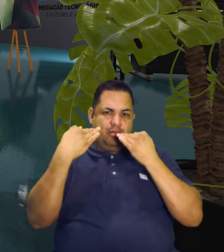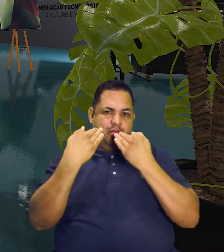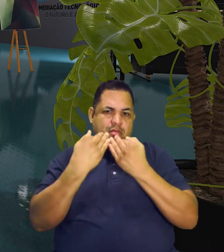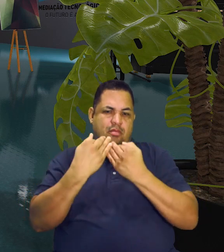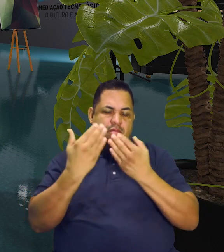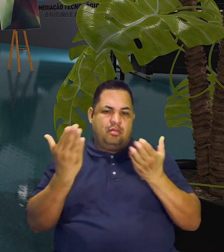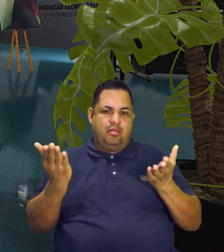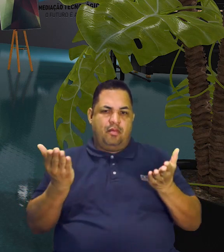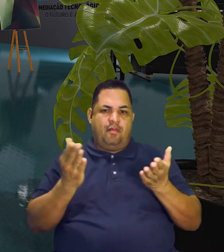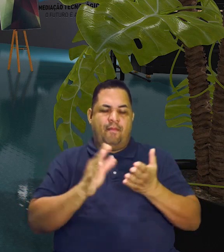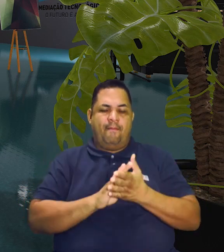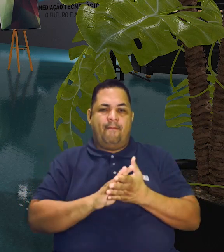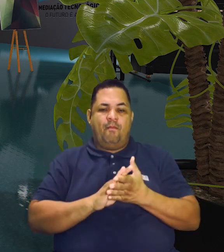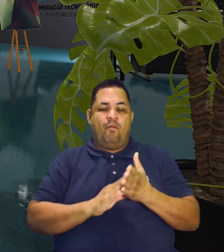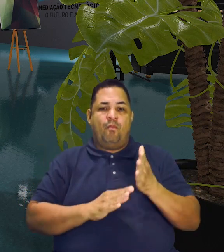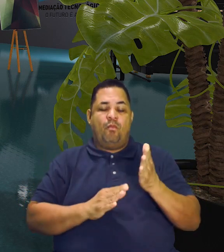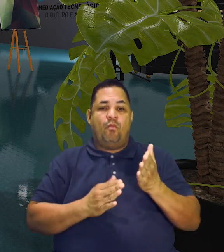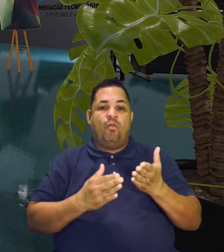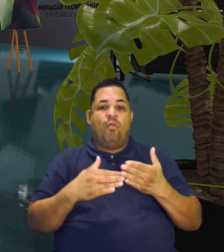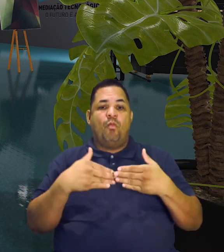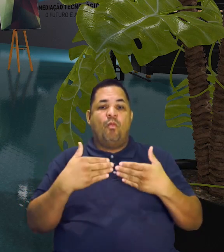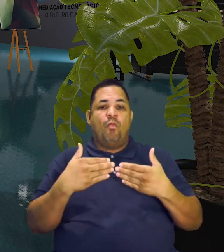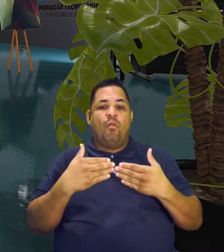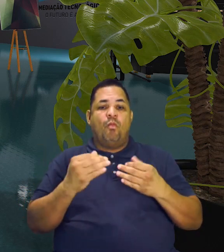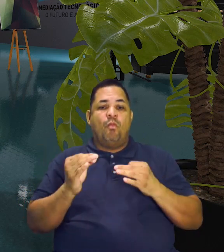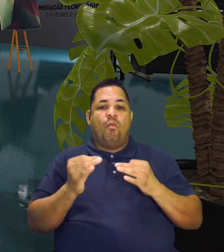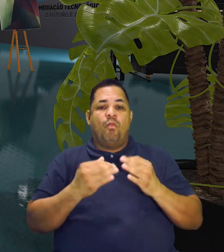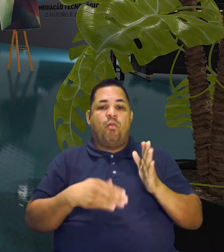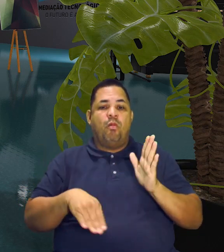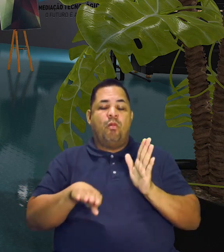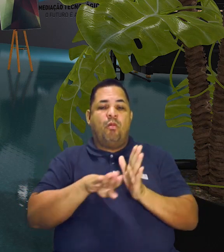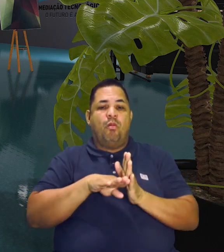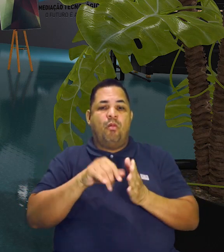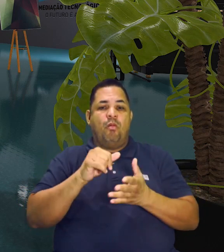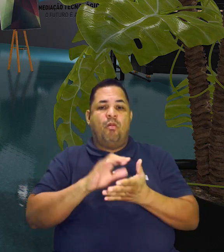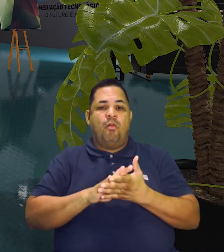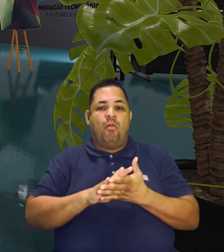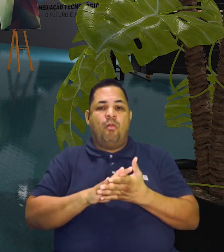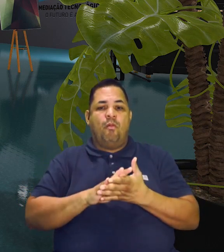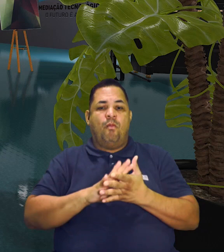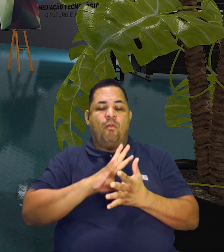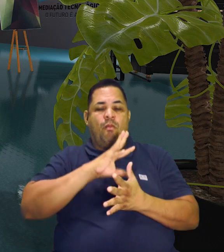no qual chegaram, né, como